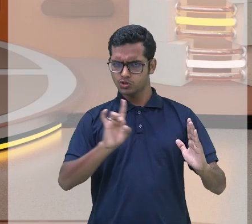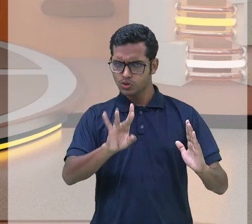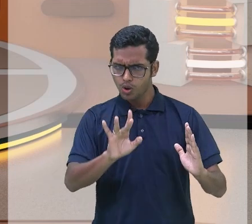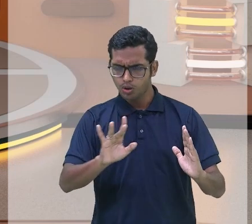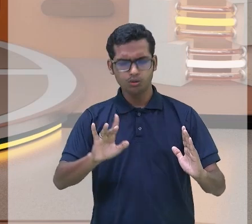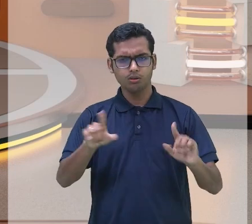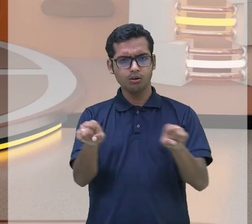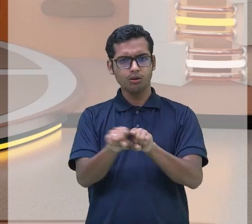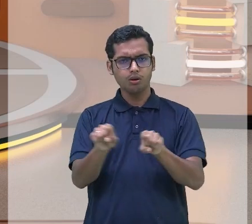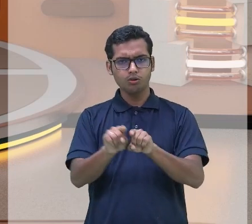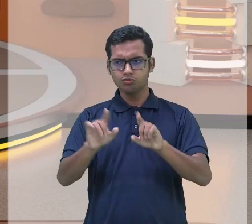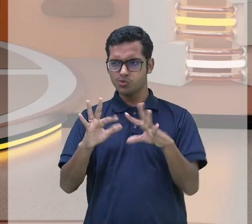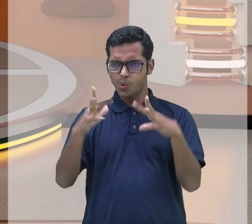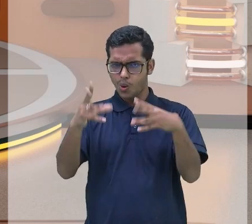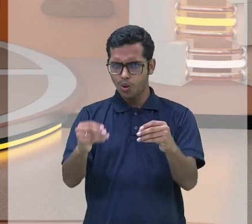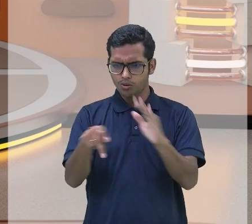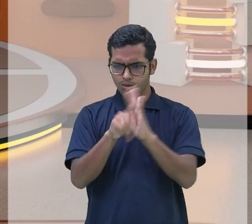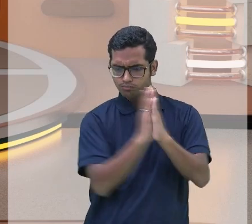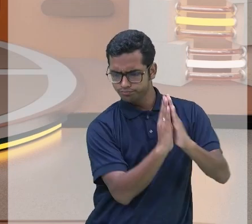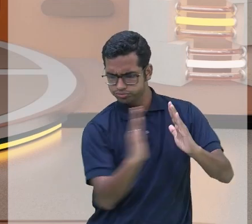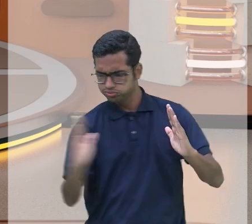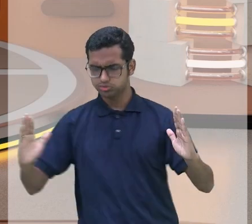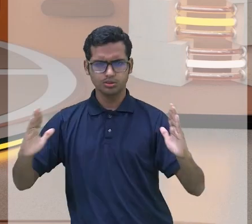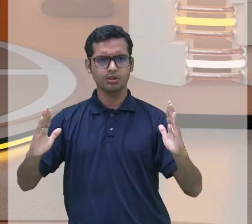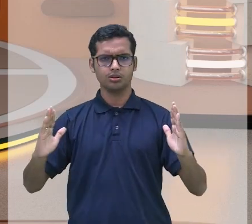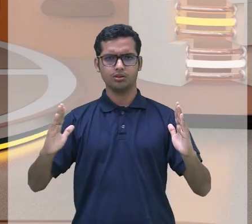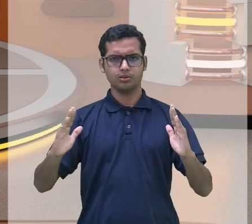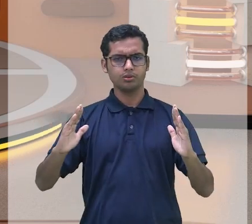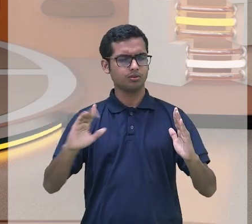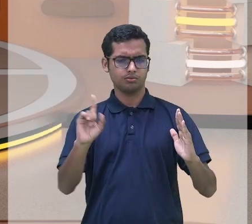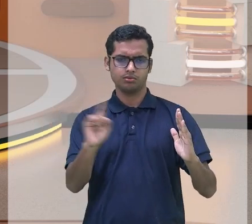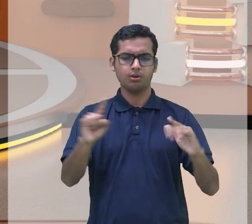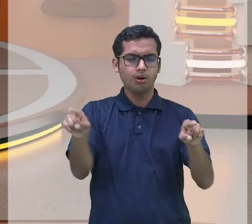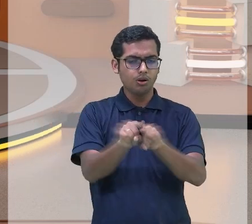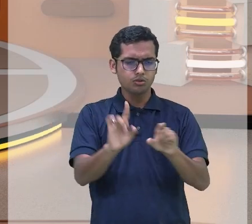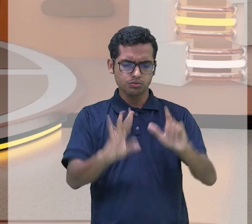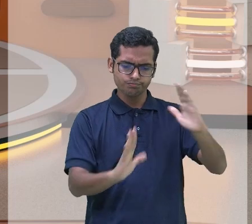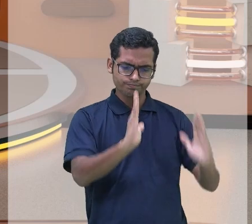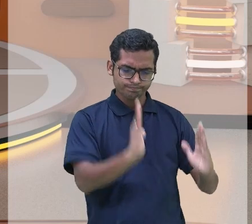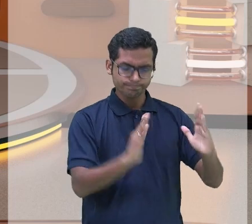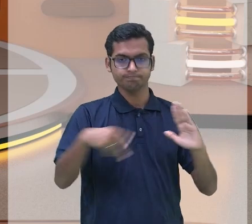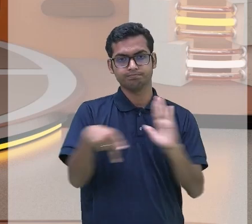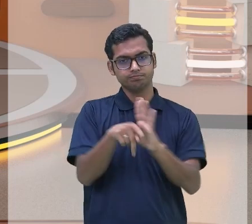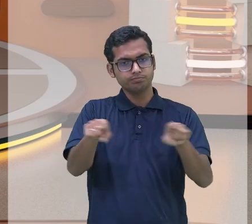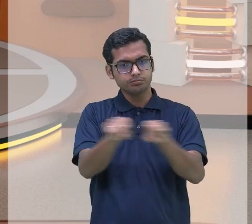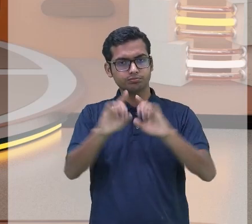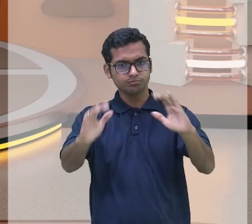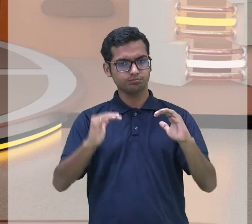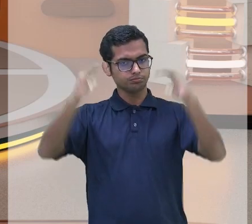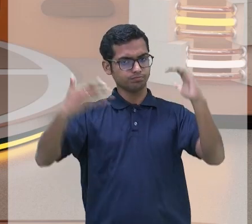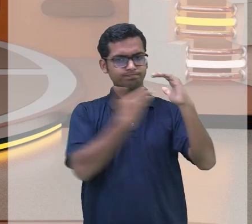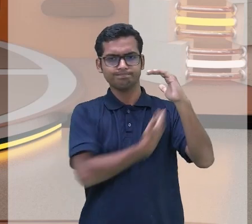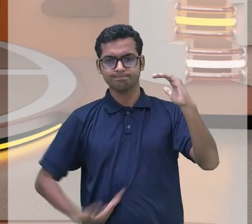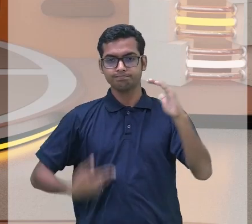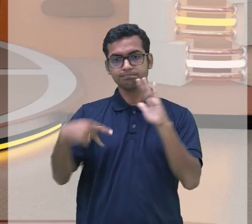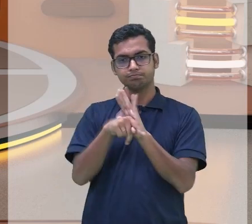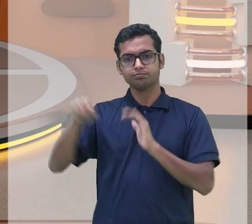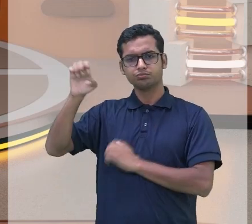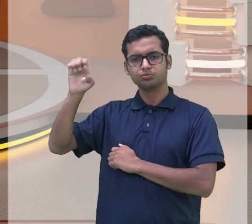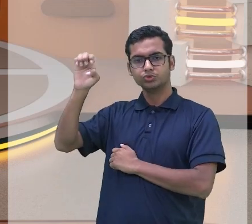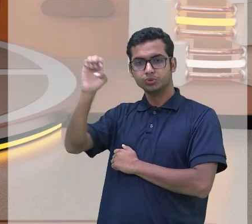conhecer um pouco mais sobre esse momento histórico que basicamente pairou ali na Europa moderna,